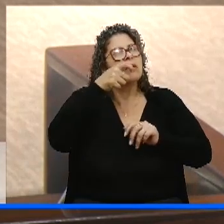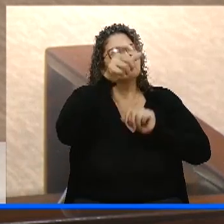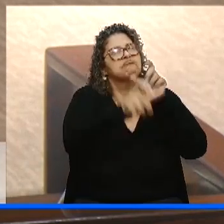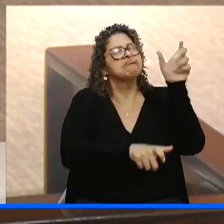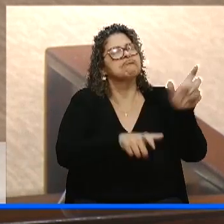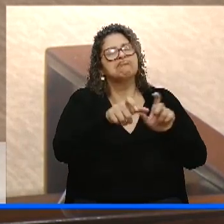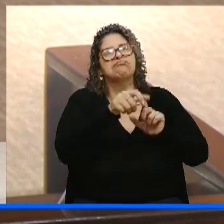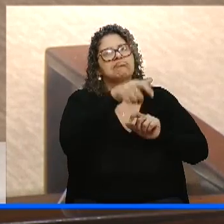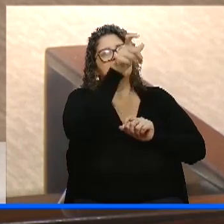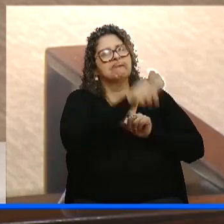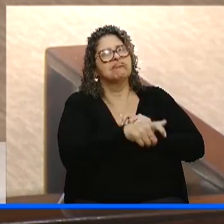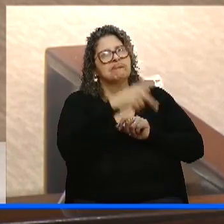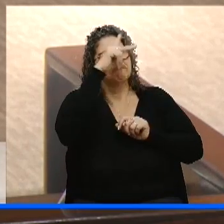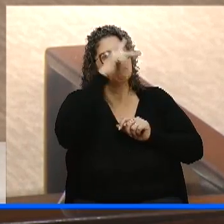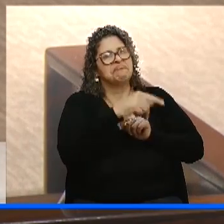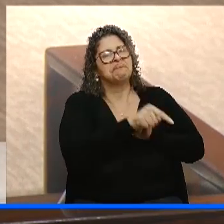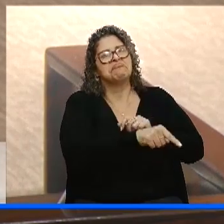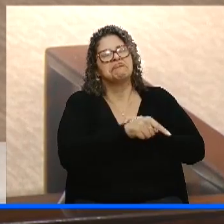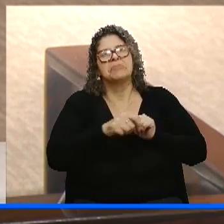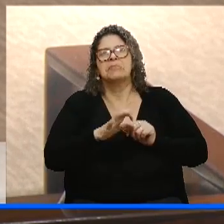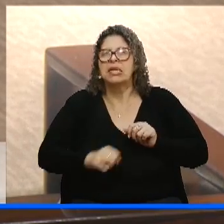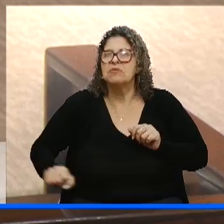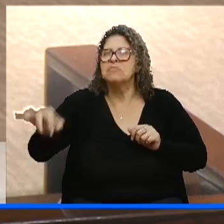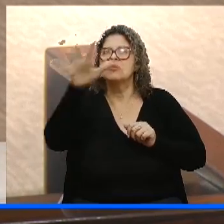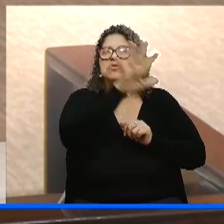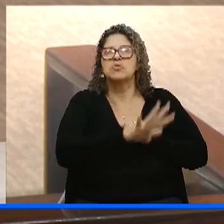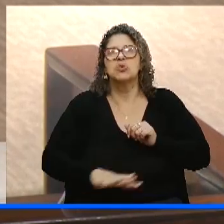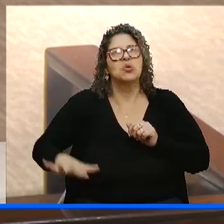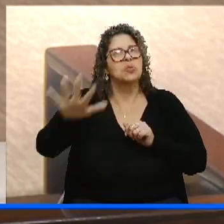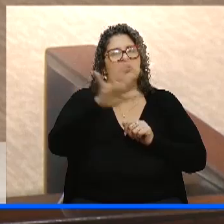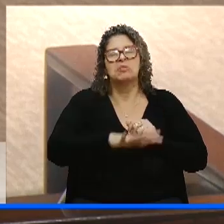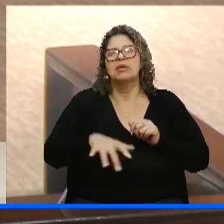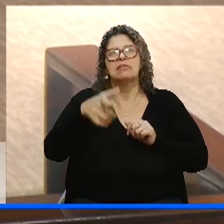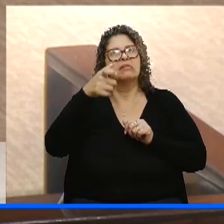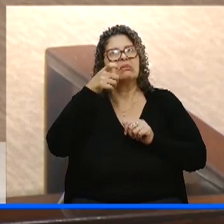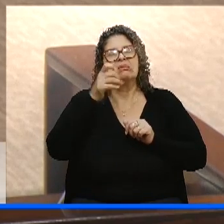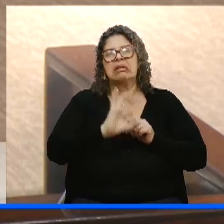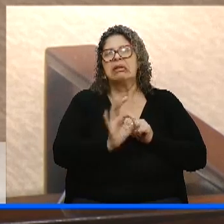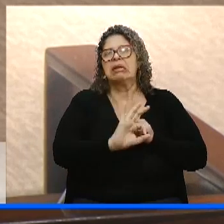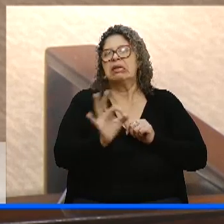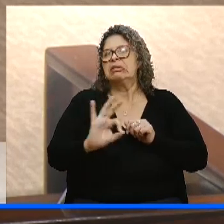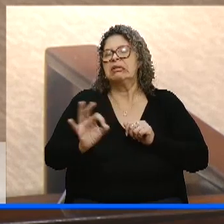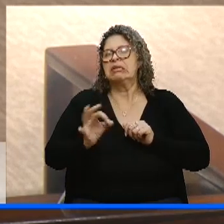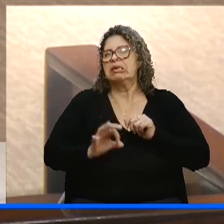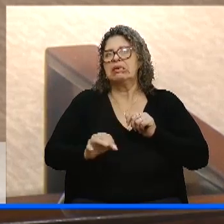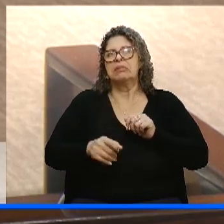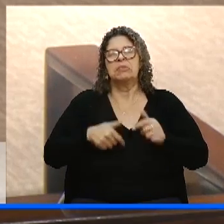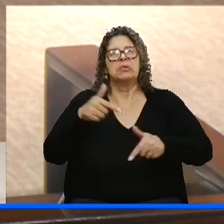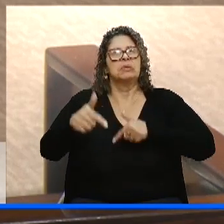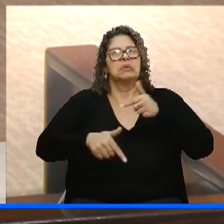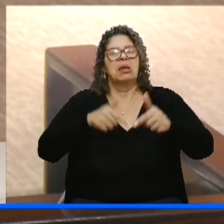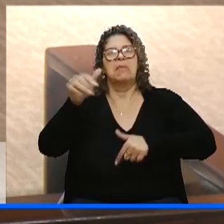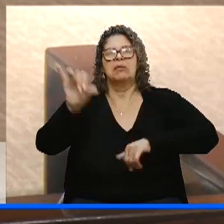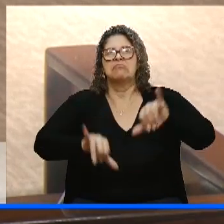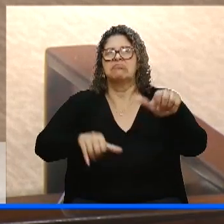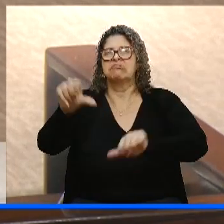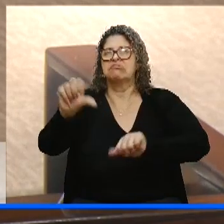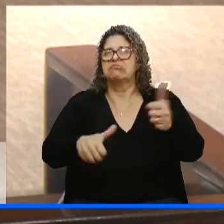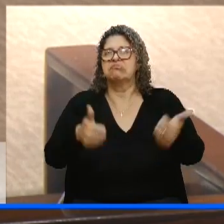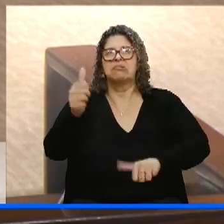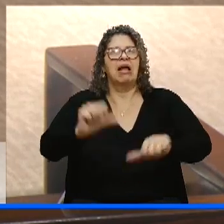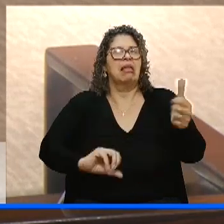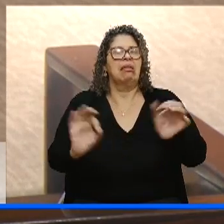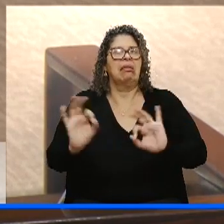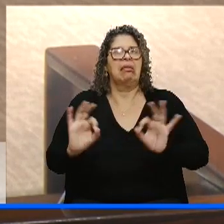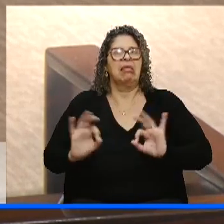grosso da população a ver navios como popularmente se diz sem serviços de qualidade como é o caso do rio grande do sul que dada sua condição